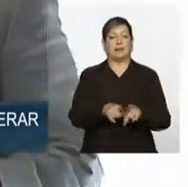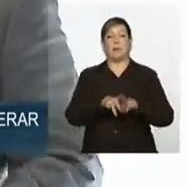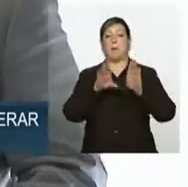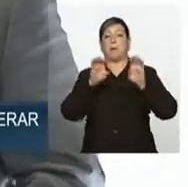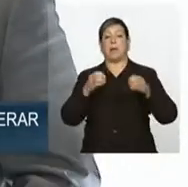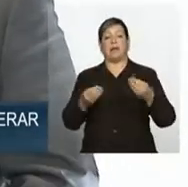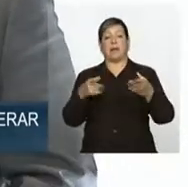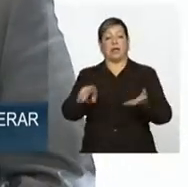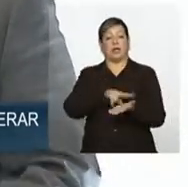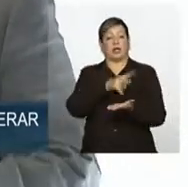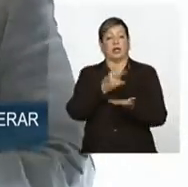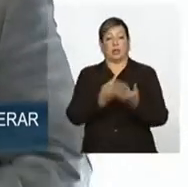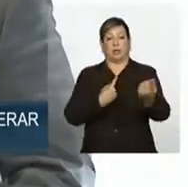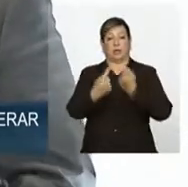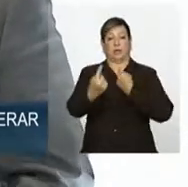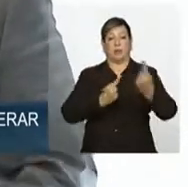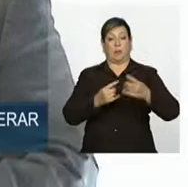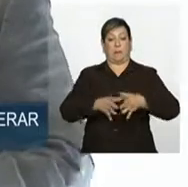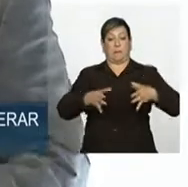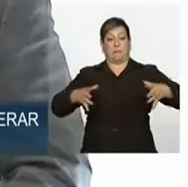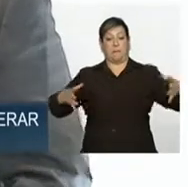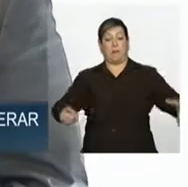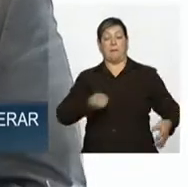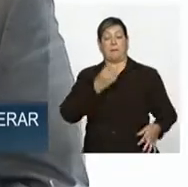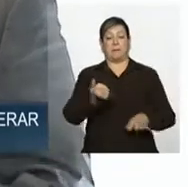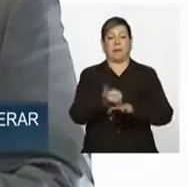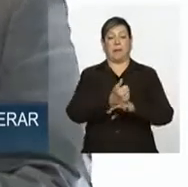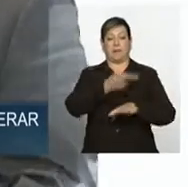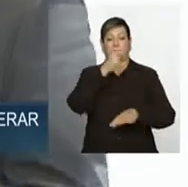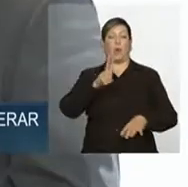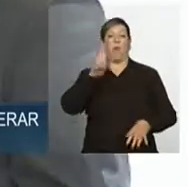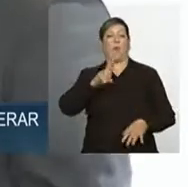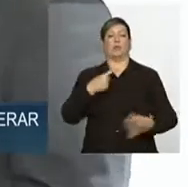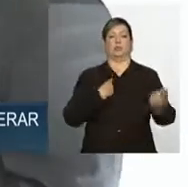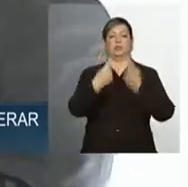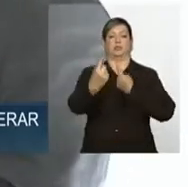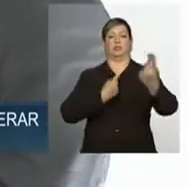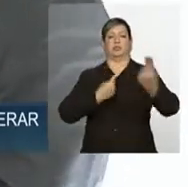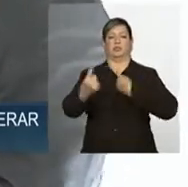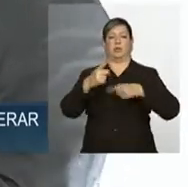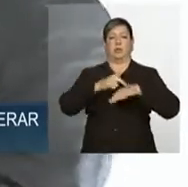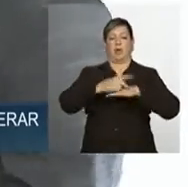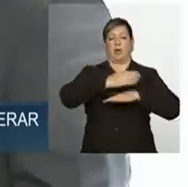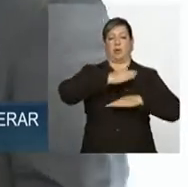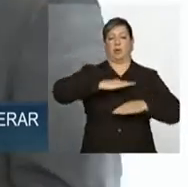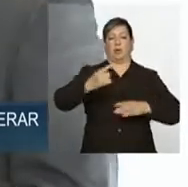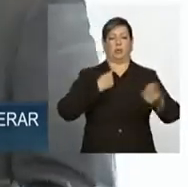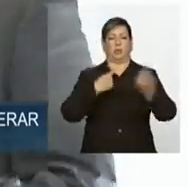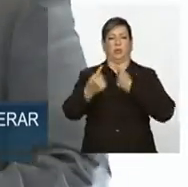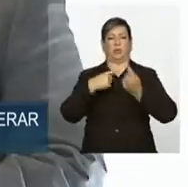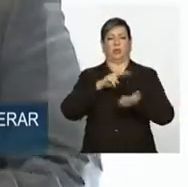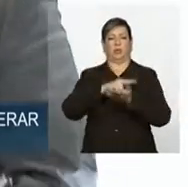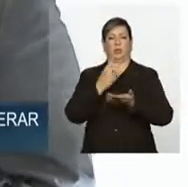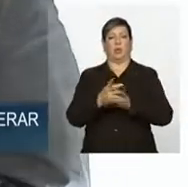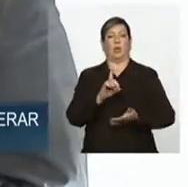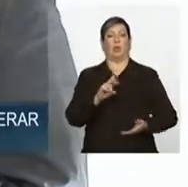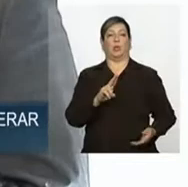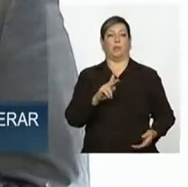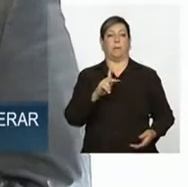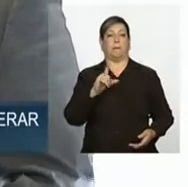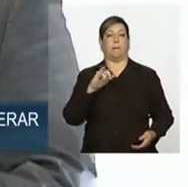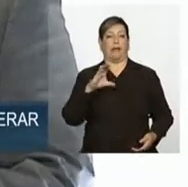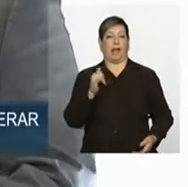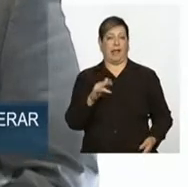que a duplicação trará aos usuários que trafegarão em estradas duplicadas com total